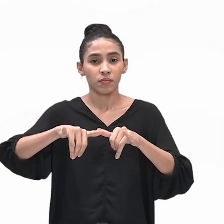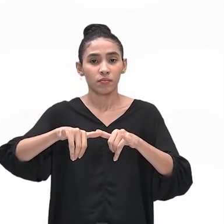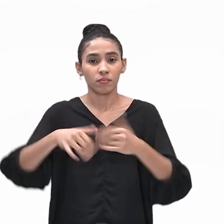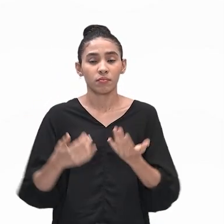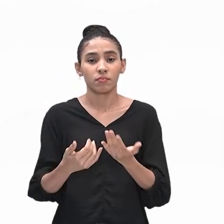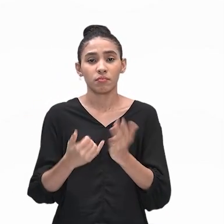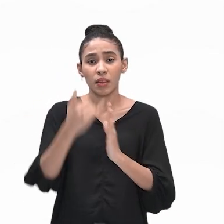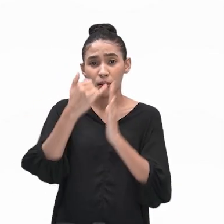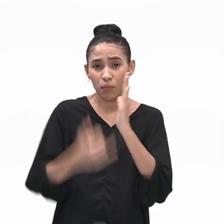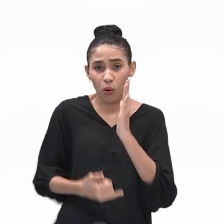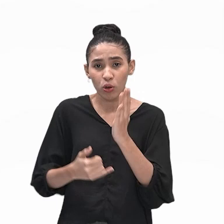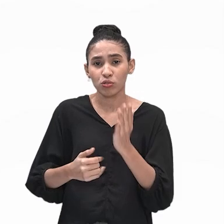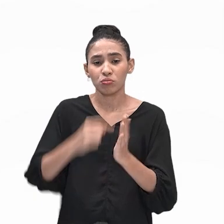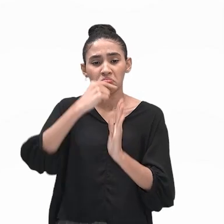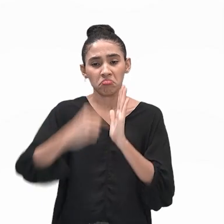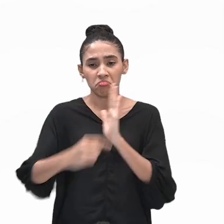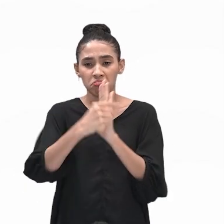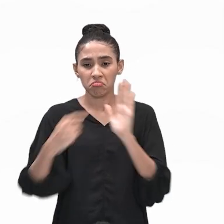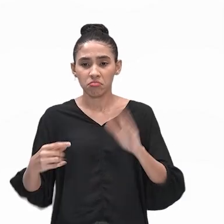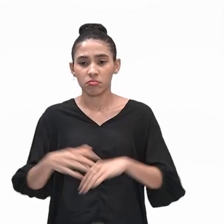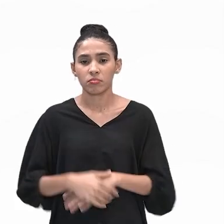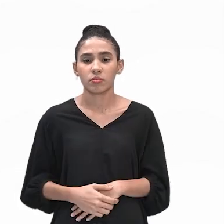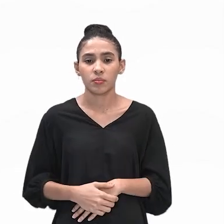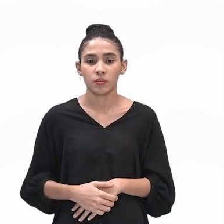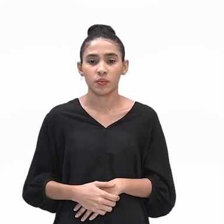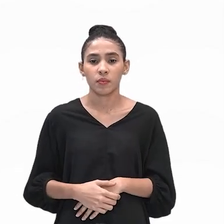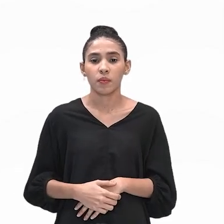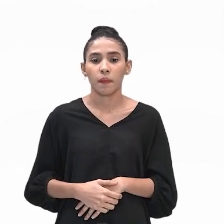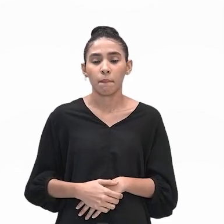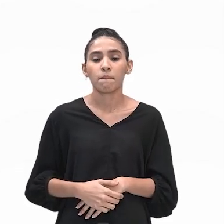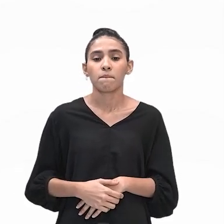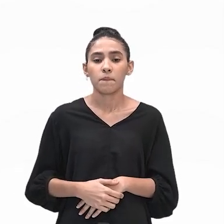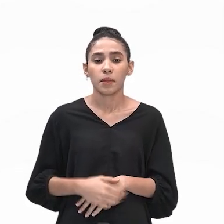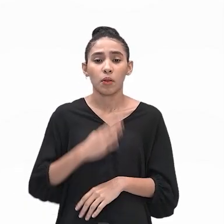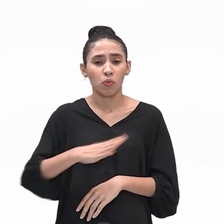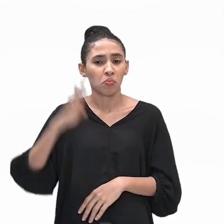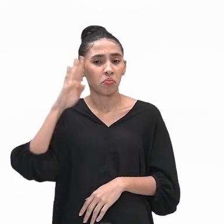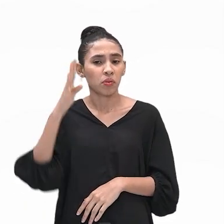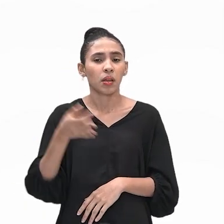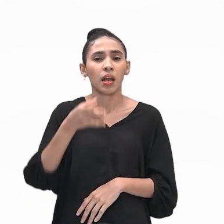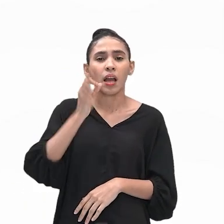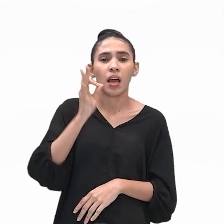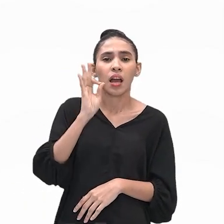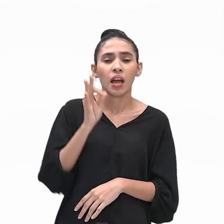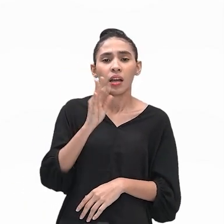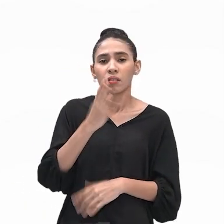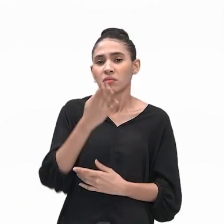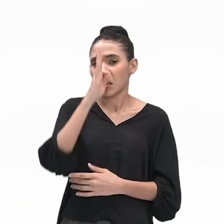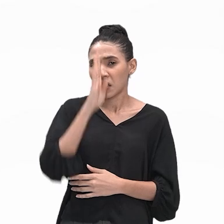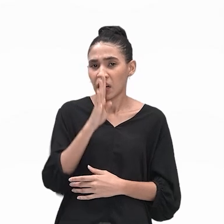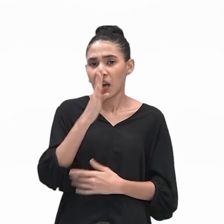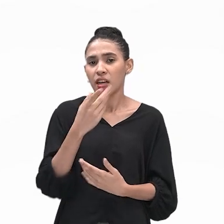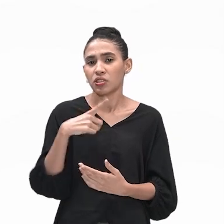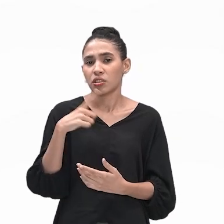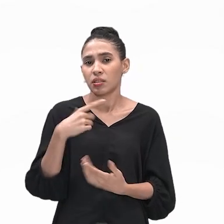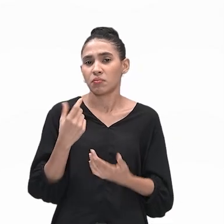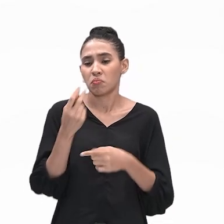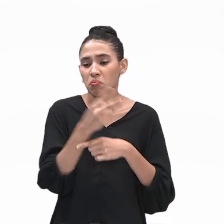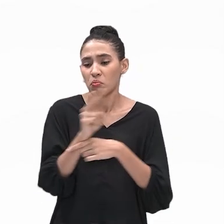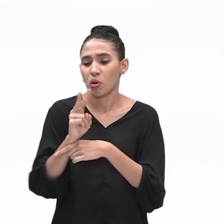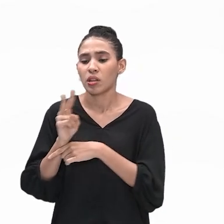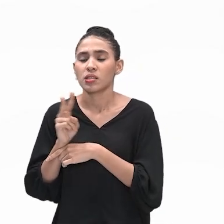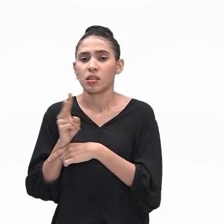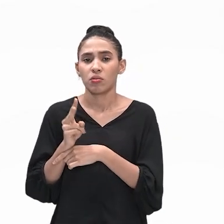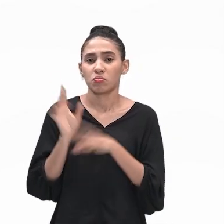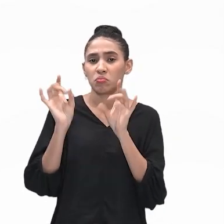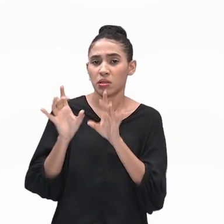de renda, no guarda que toma um café na padaria de graça em troca de uma proteção especial para o